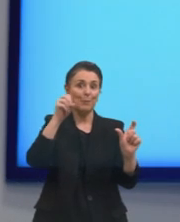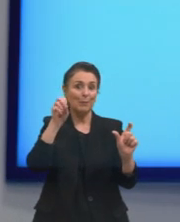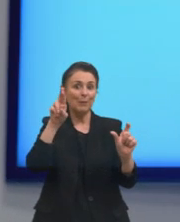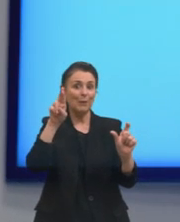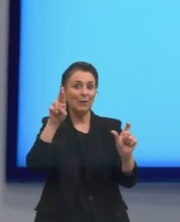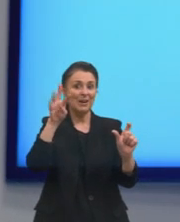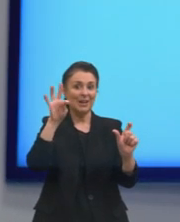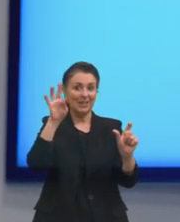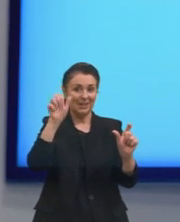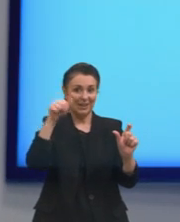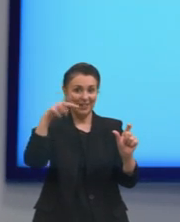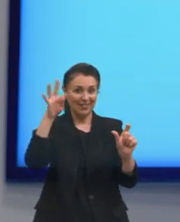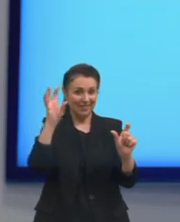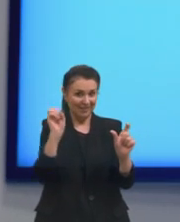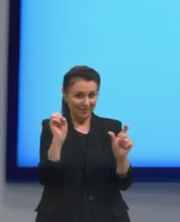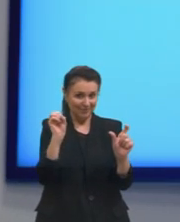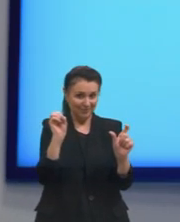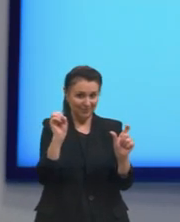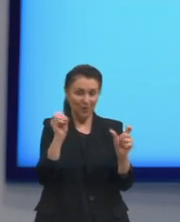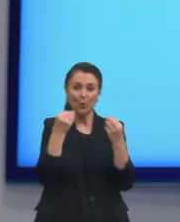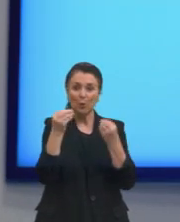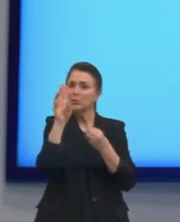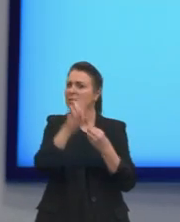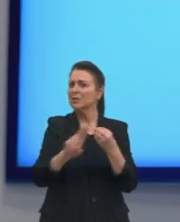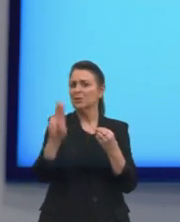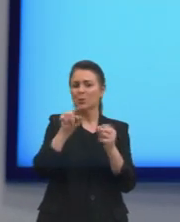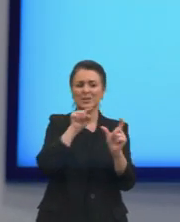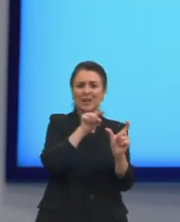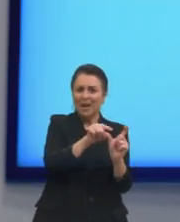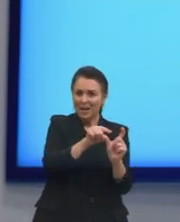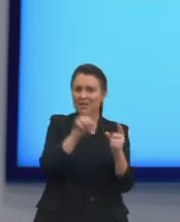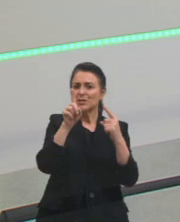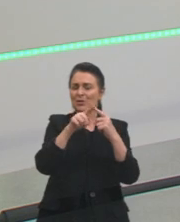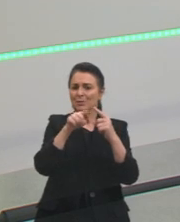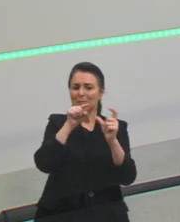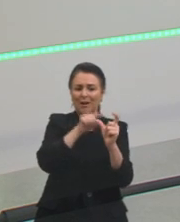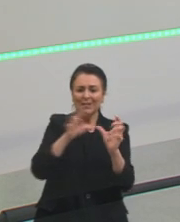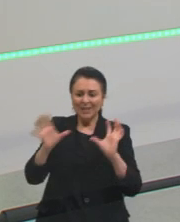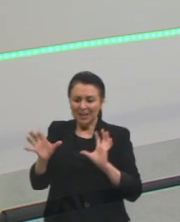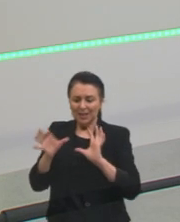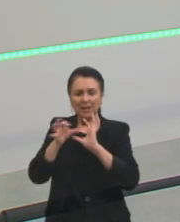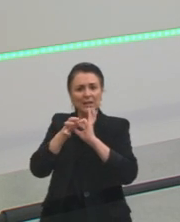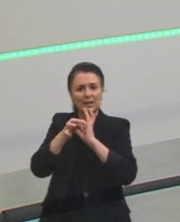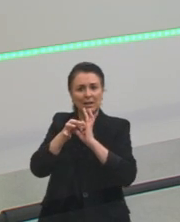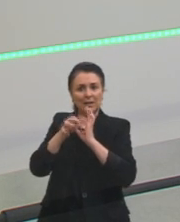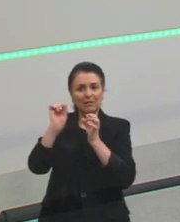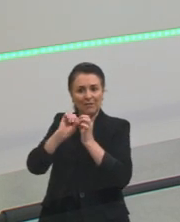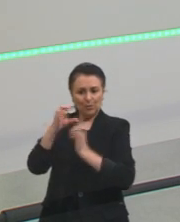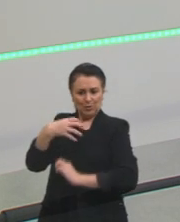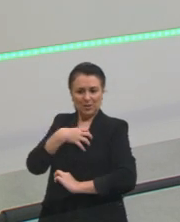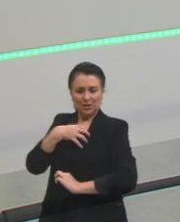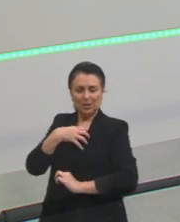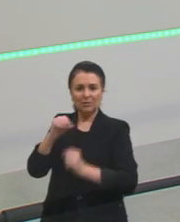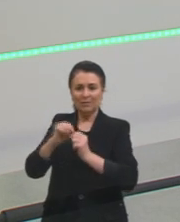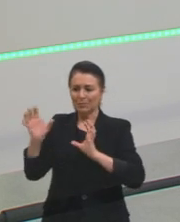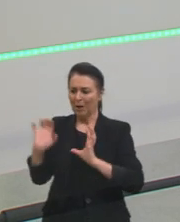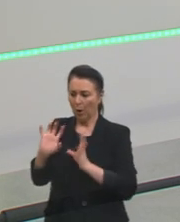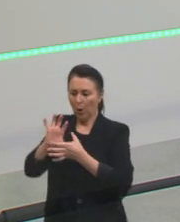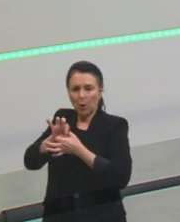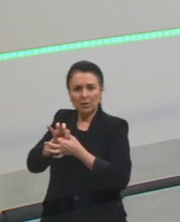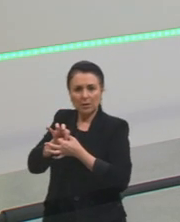posteriores como a gente usa nessas palavrinhas que ligam né que conseguem fazer essa conexão